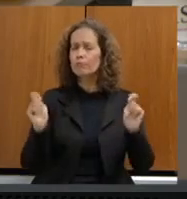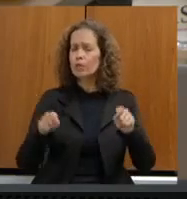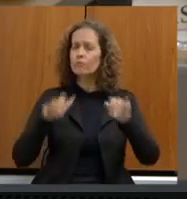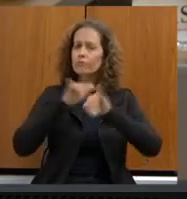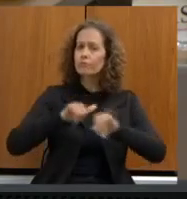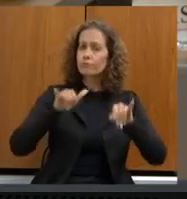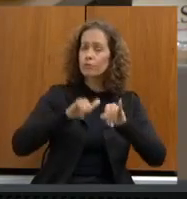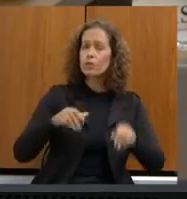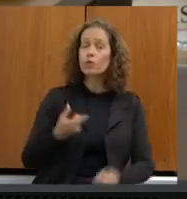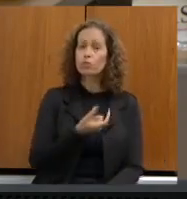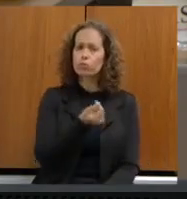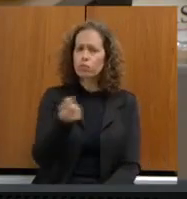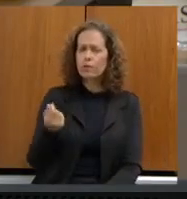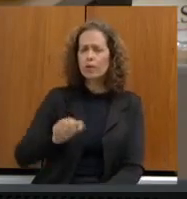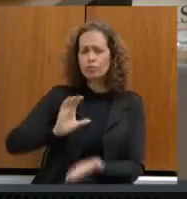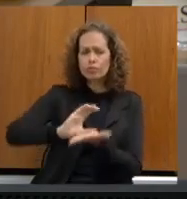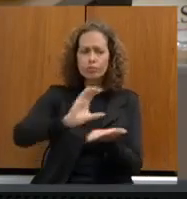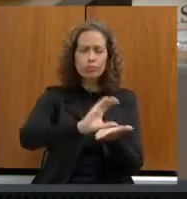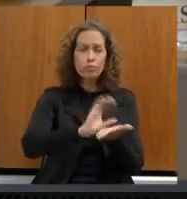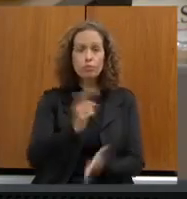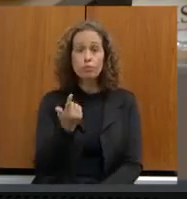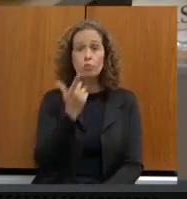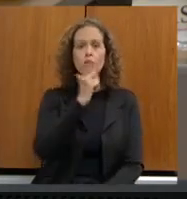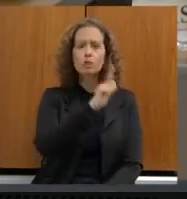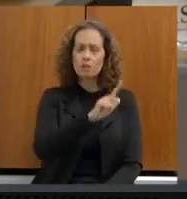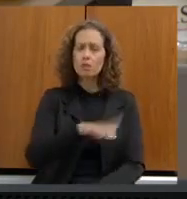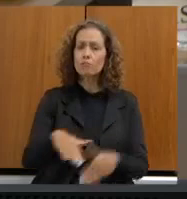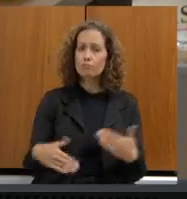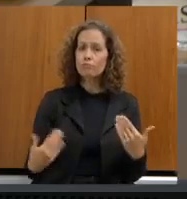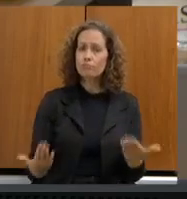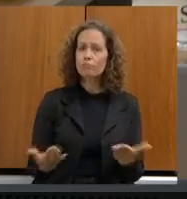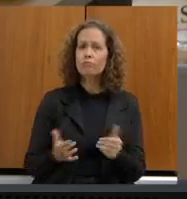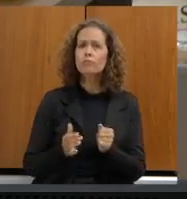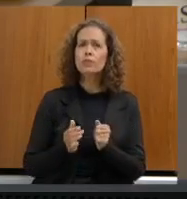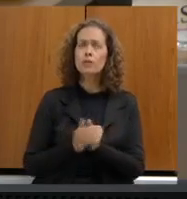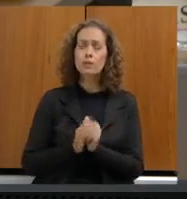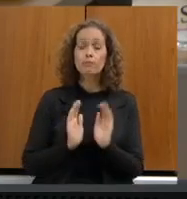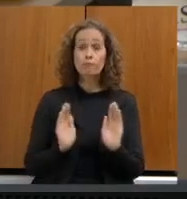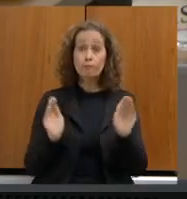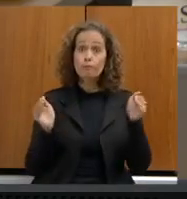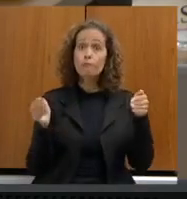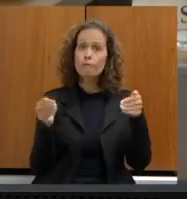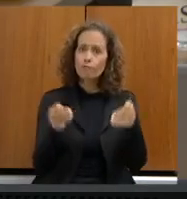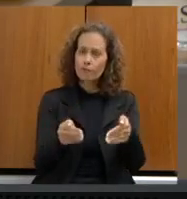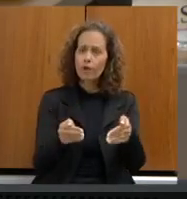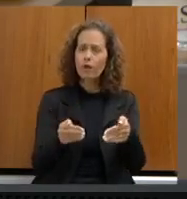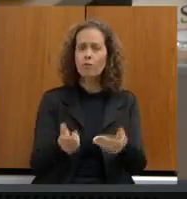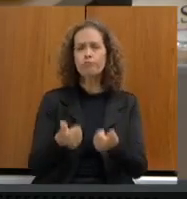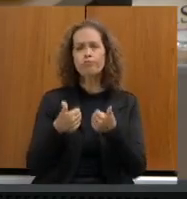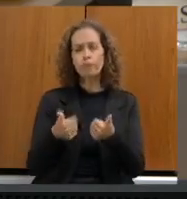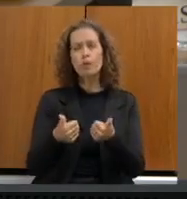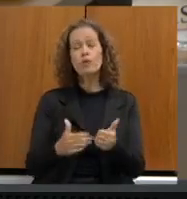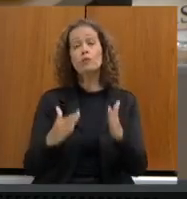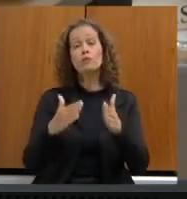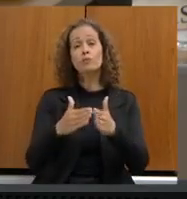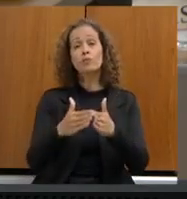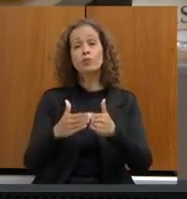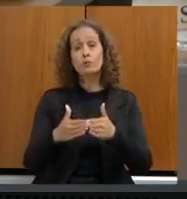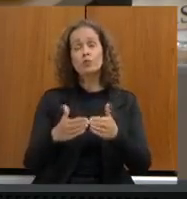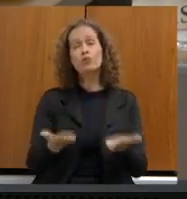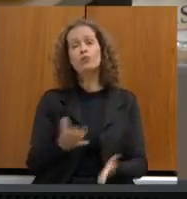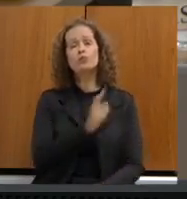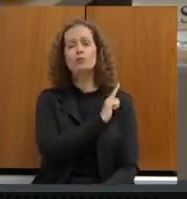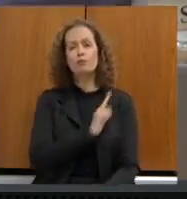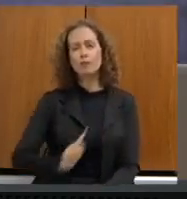dos valores investidos nós conseguimos então direcionar Esse é um foco muito grande né Foi um pedido do governador específico